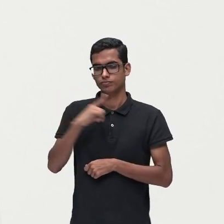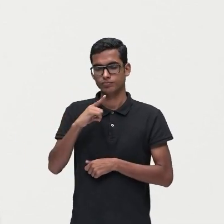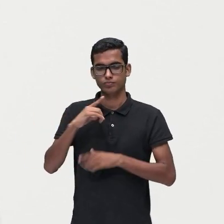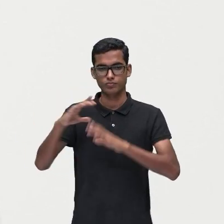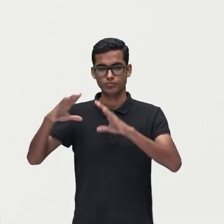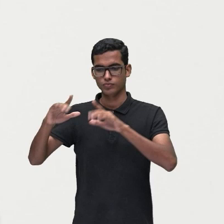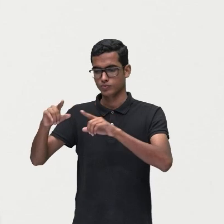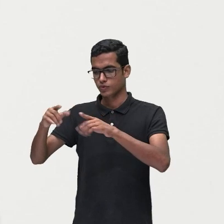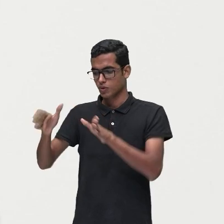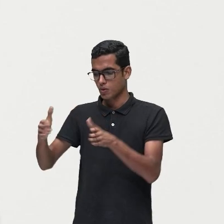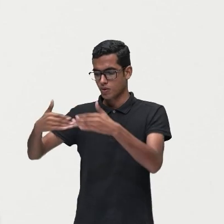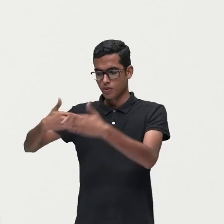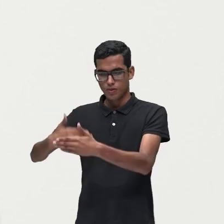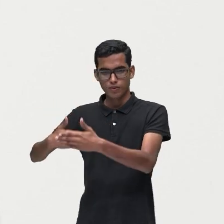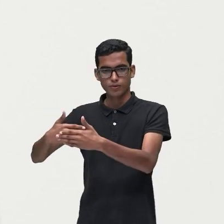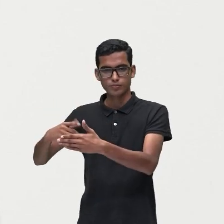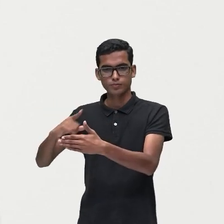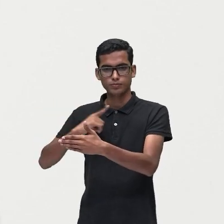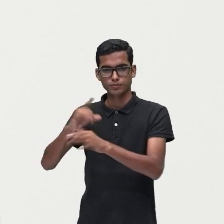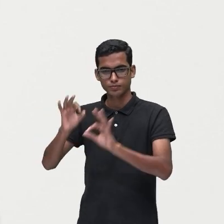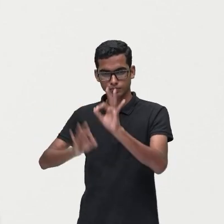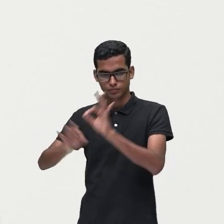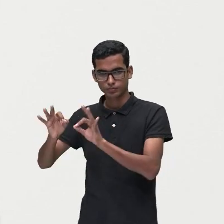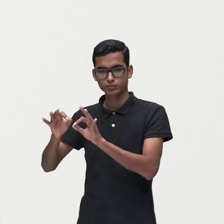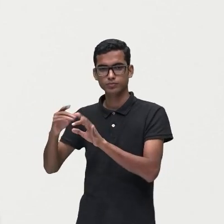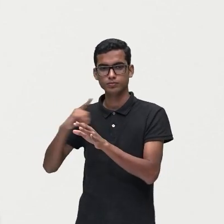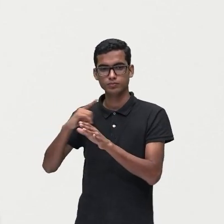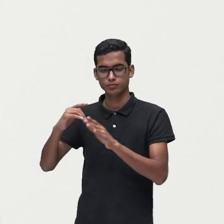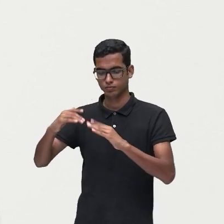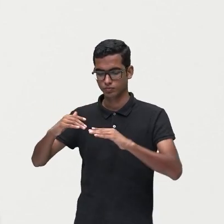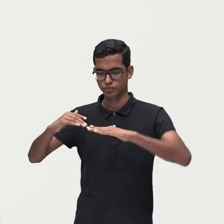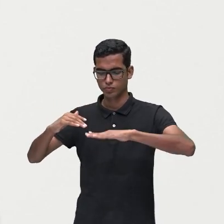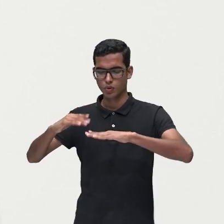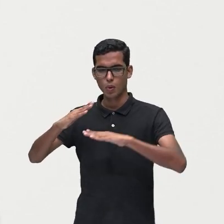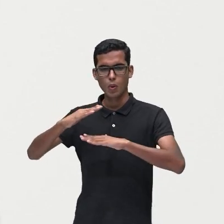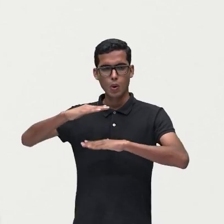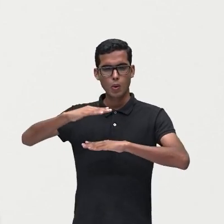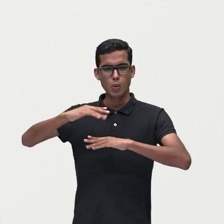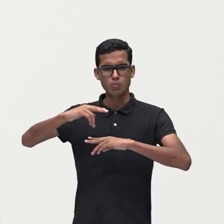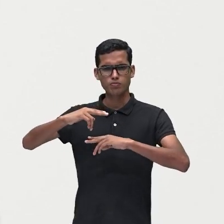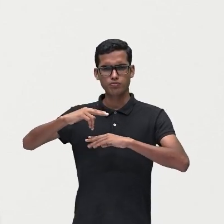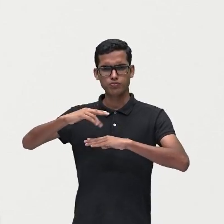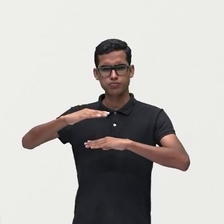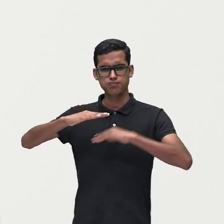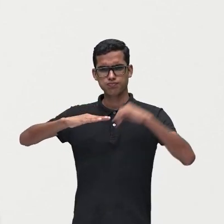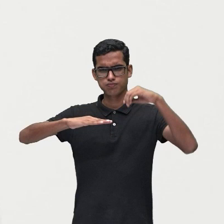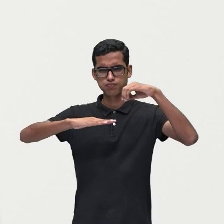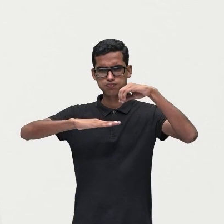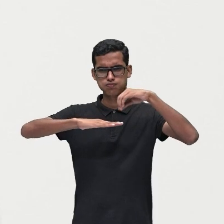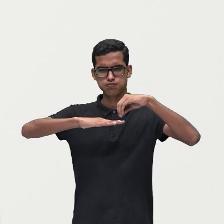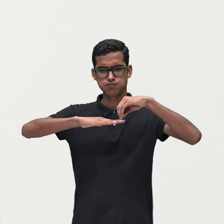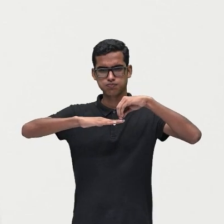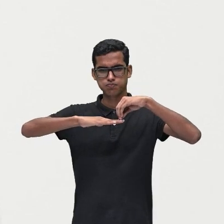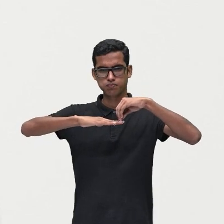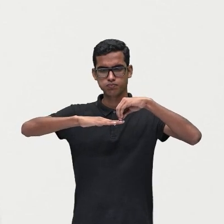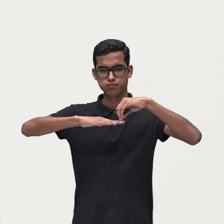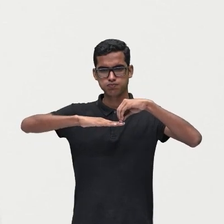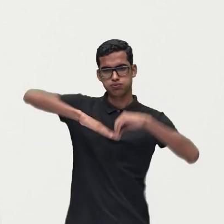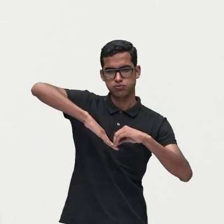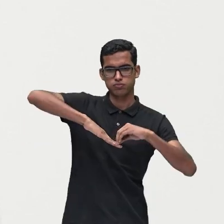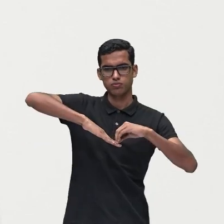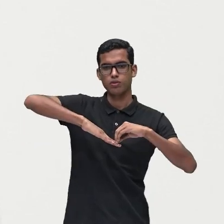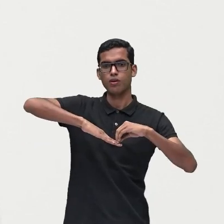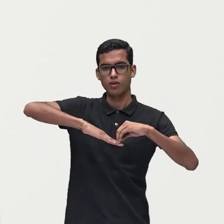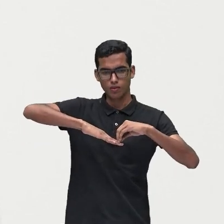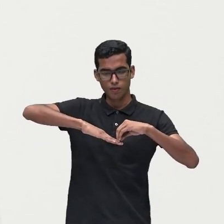está sendo feita uma alavanca, considerando um ponto de apoio para que possa fazer esse movimento.